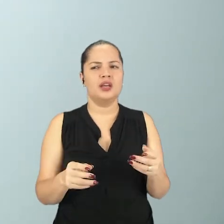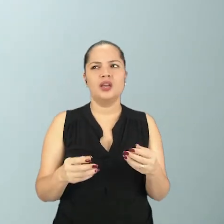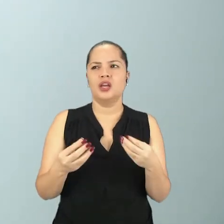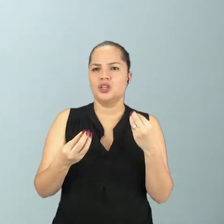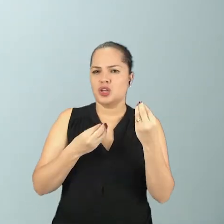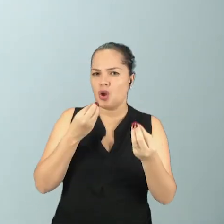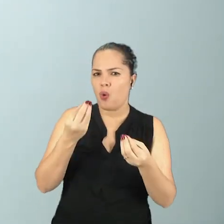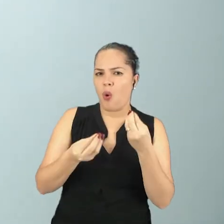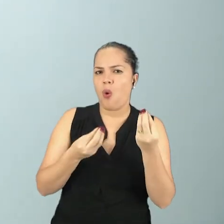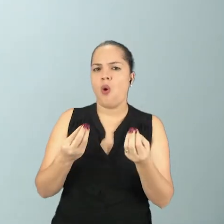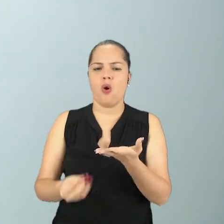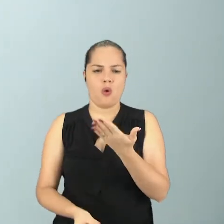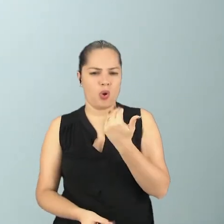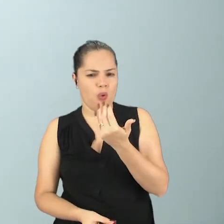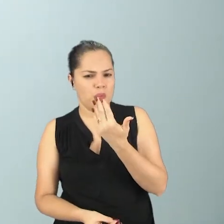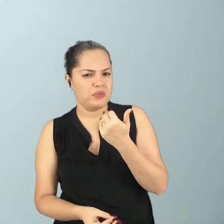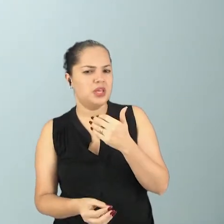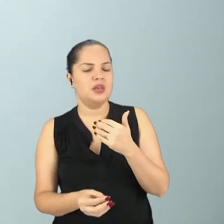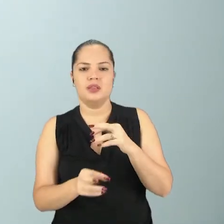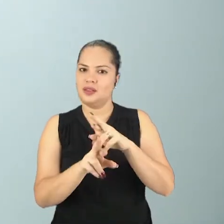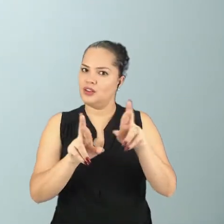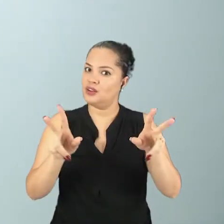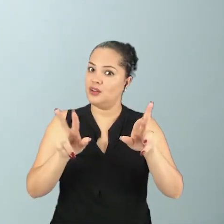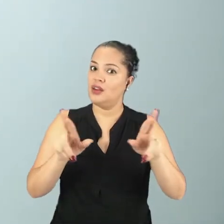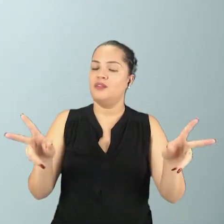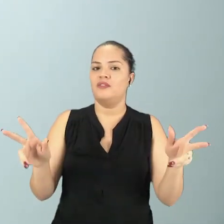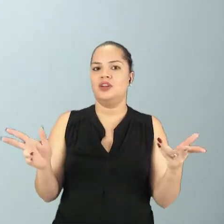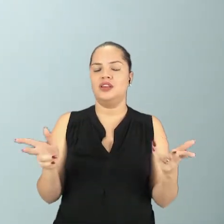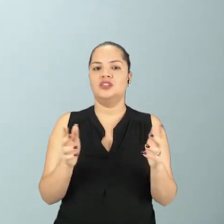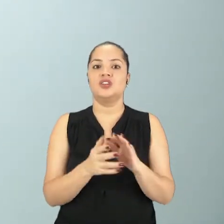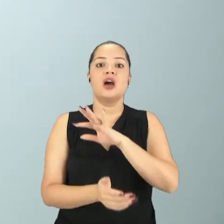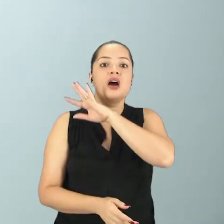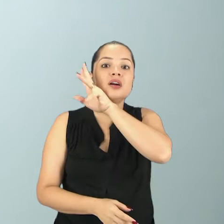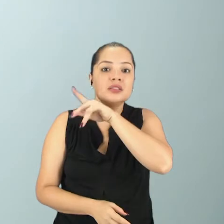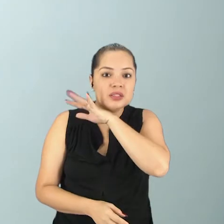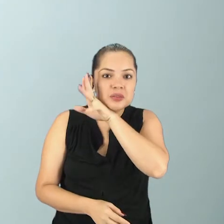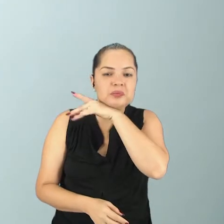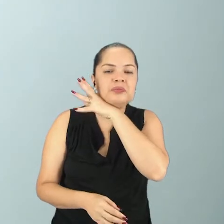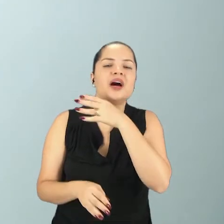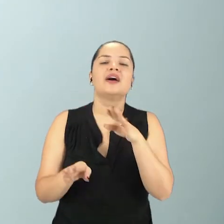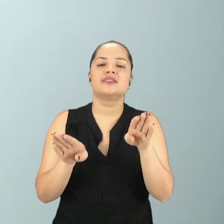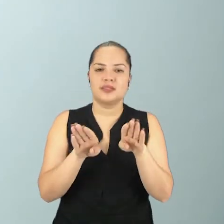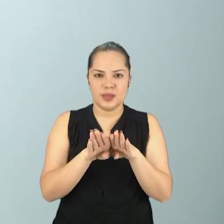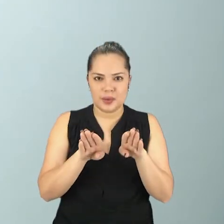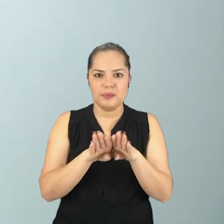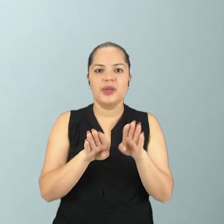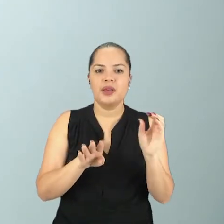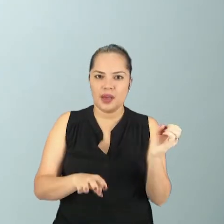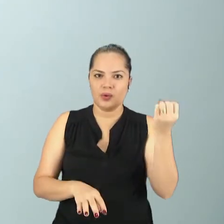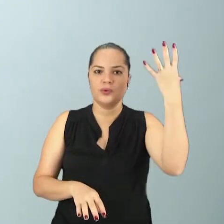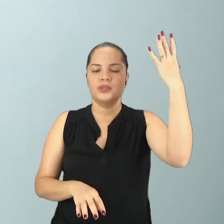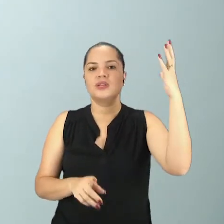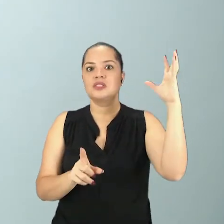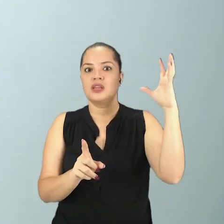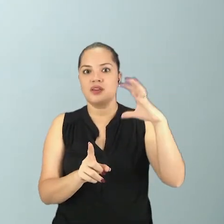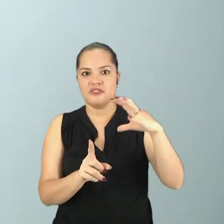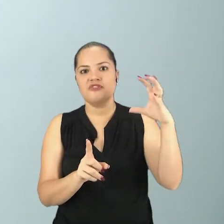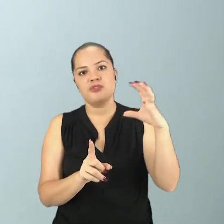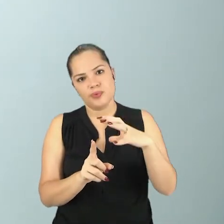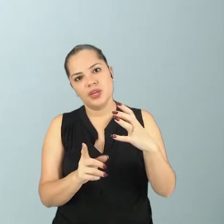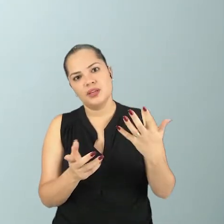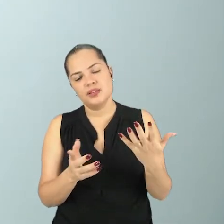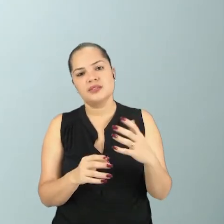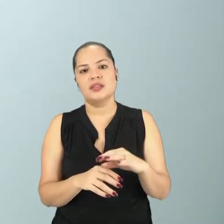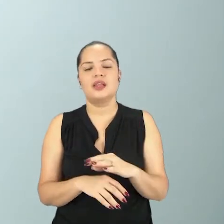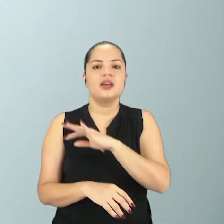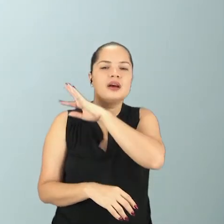alimentação muda, então tudo vai depender da estação do ano. Os animais também sofrem essa influência, né? Existem animais que migram, por exemplo,